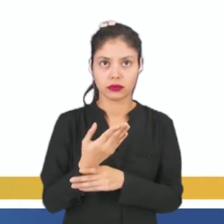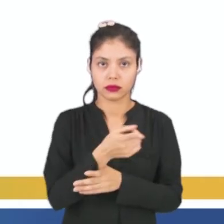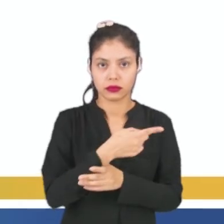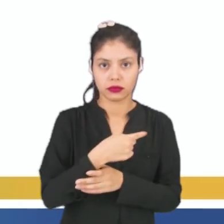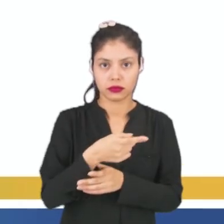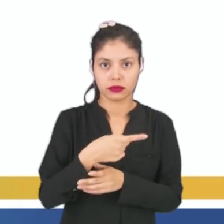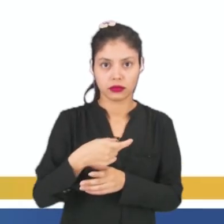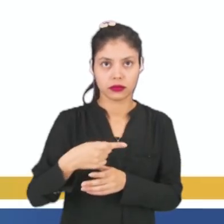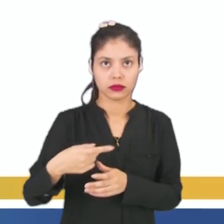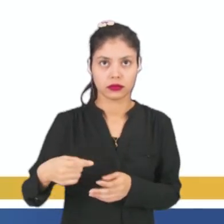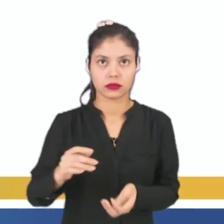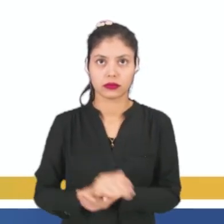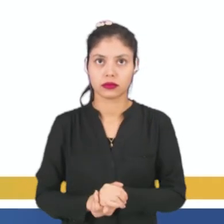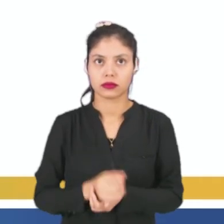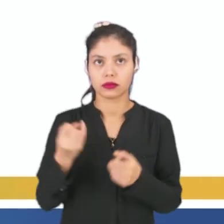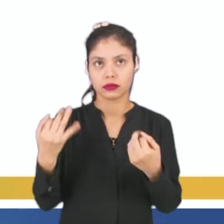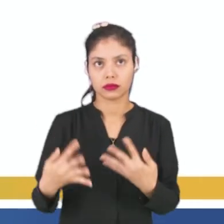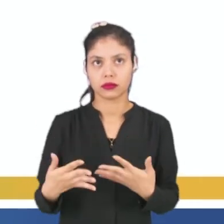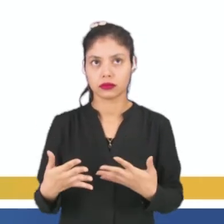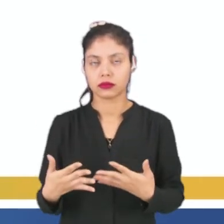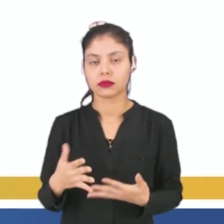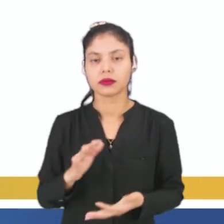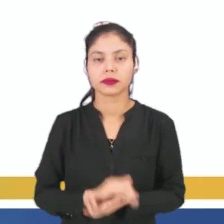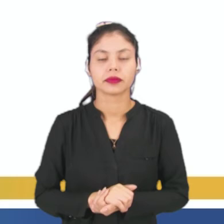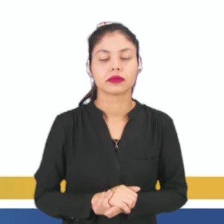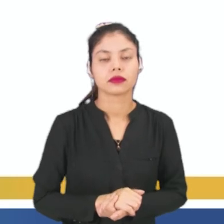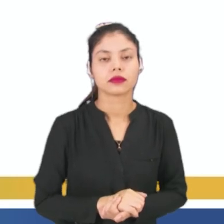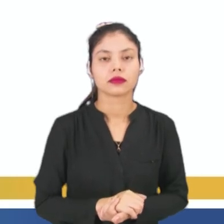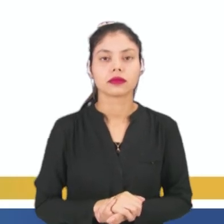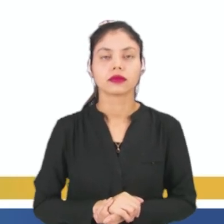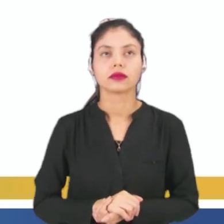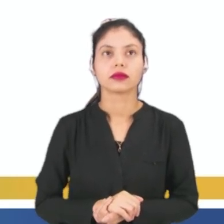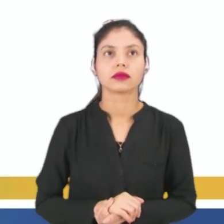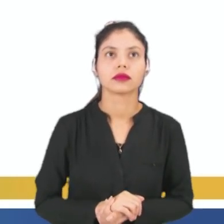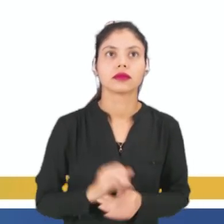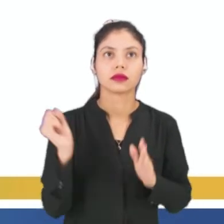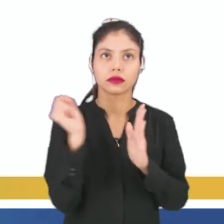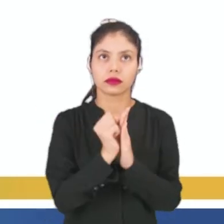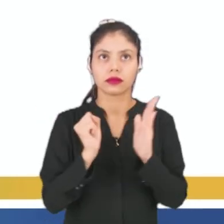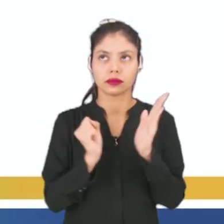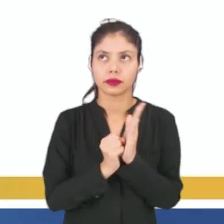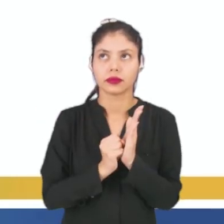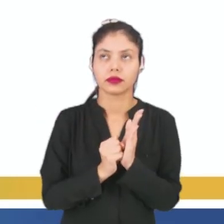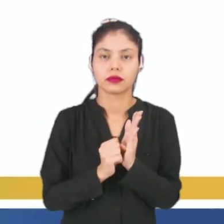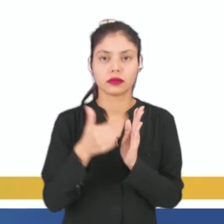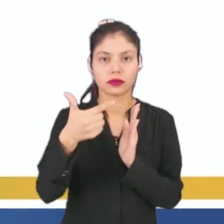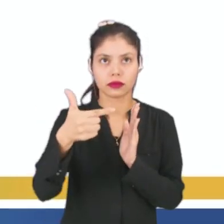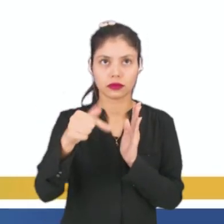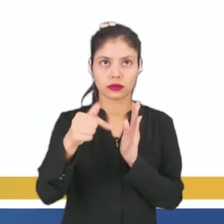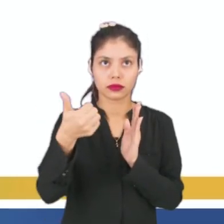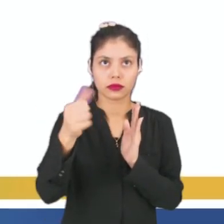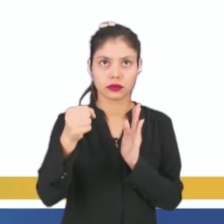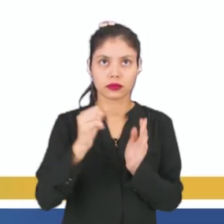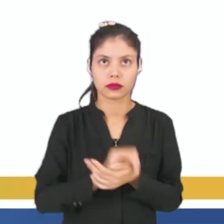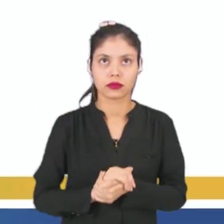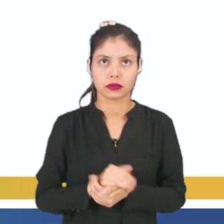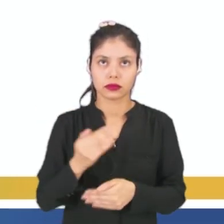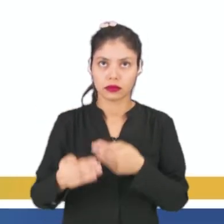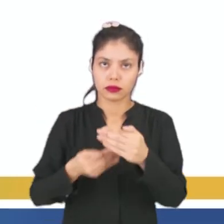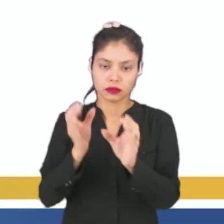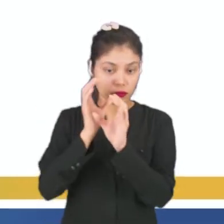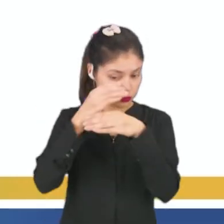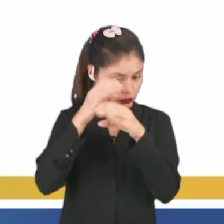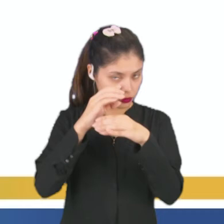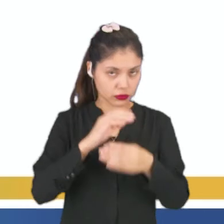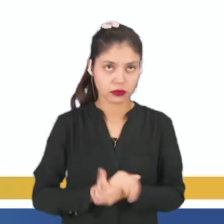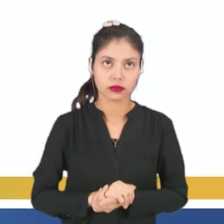bacteriologia, que vai explicar melhor essas situações, né? Aí no século XVII, XVIII, a gente tem um